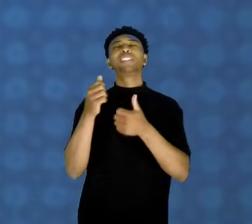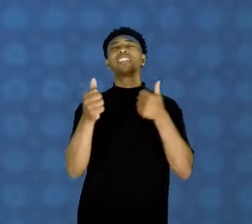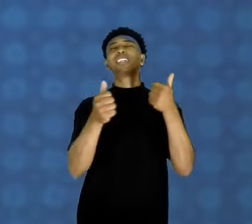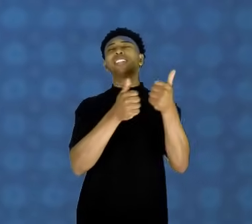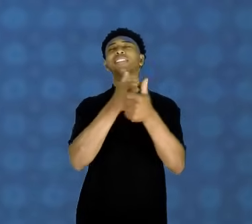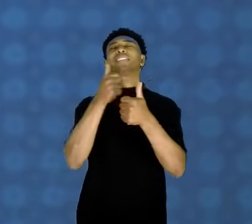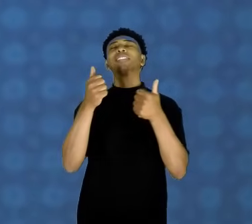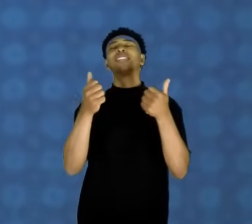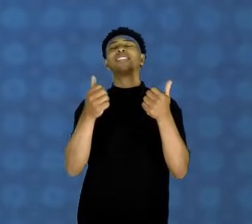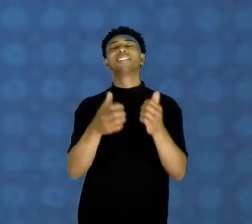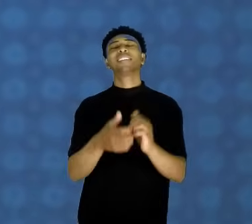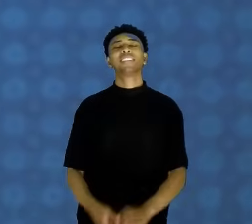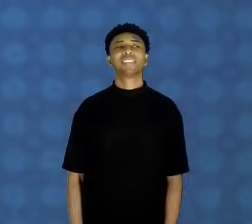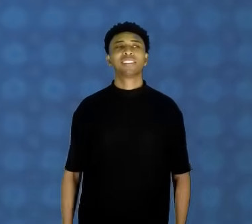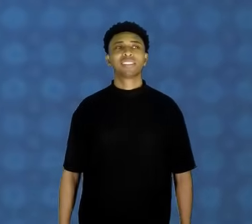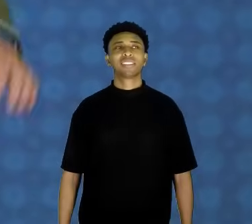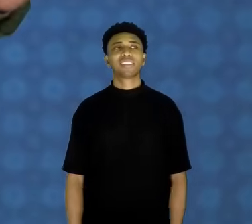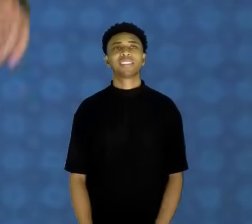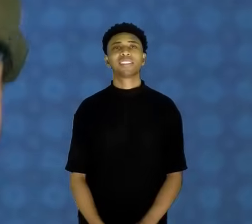aleluia,